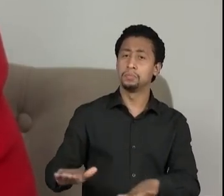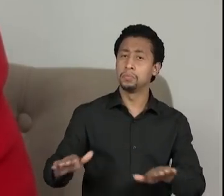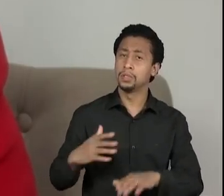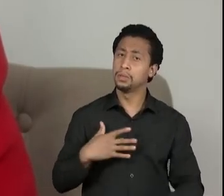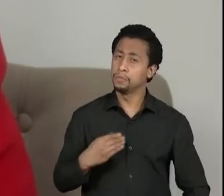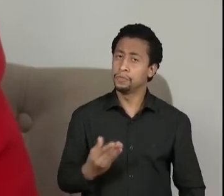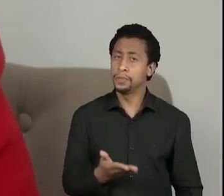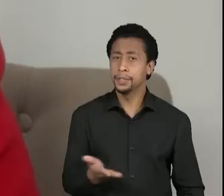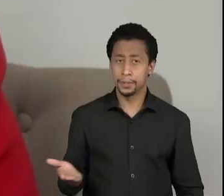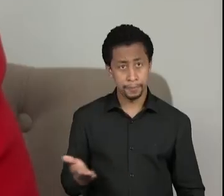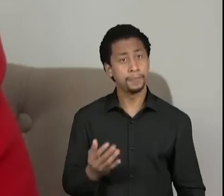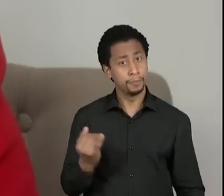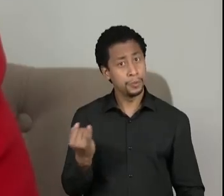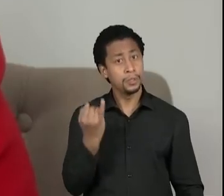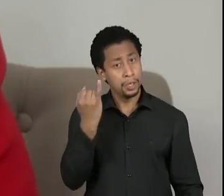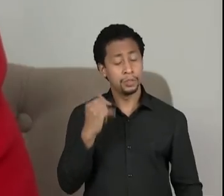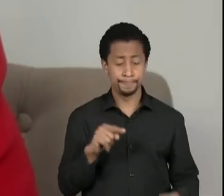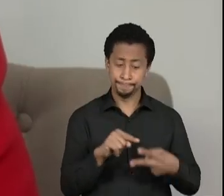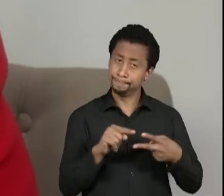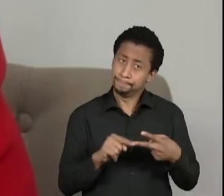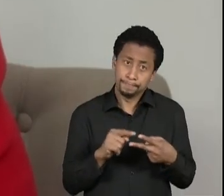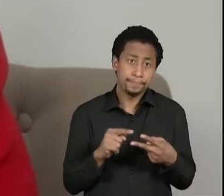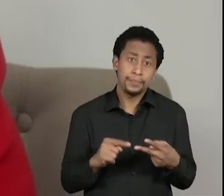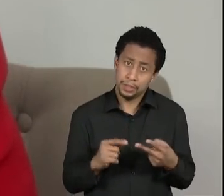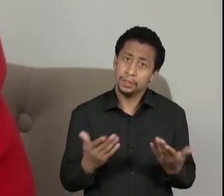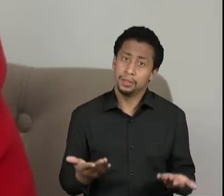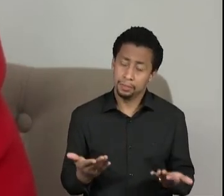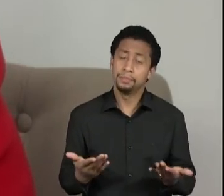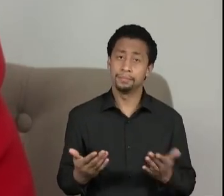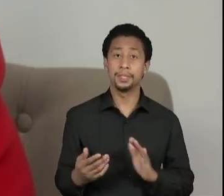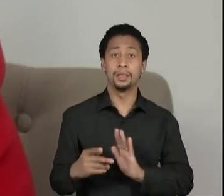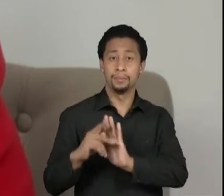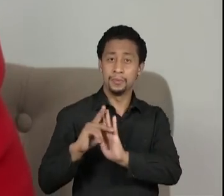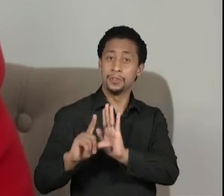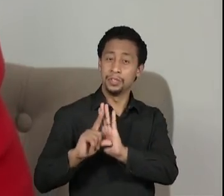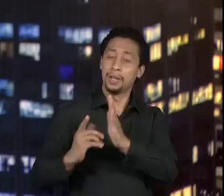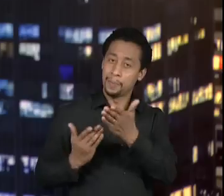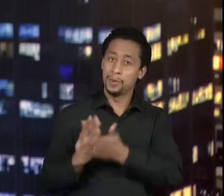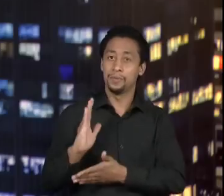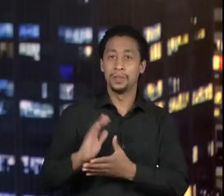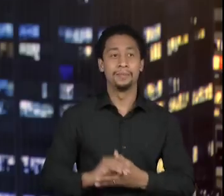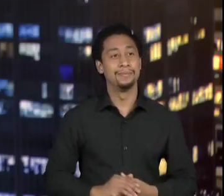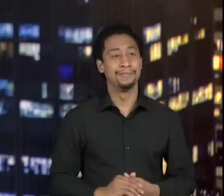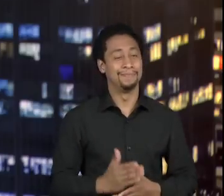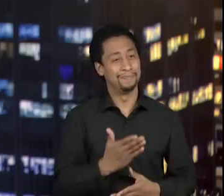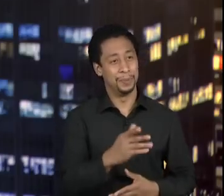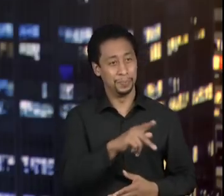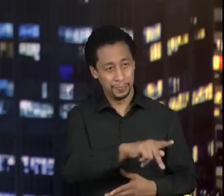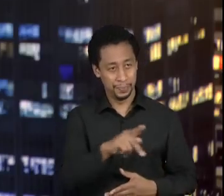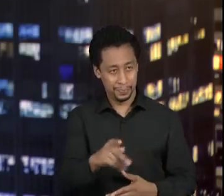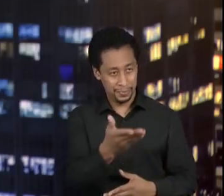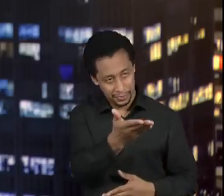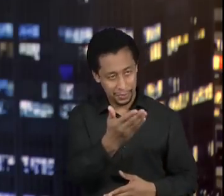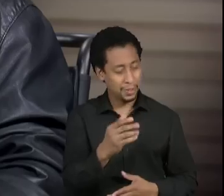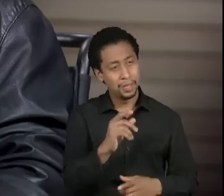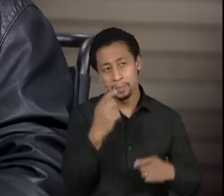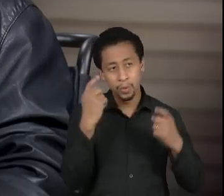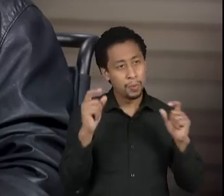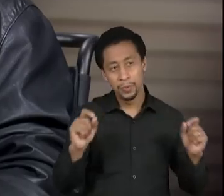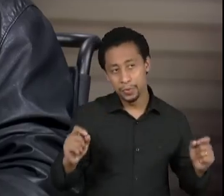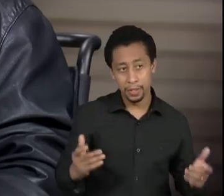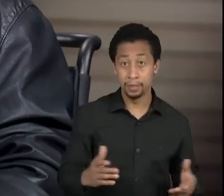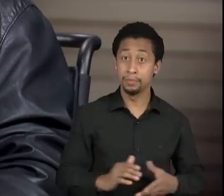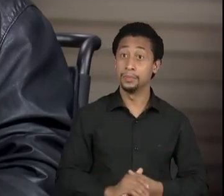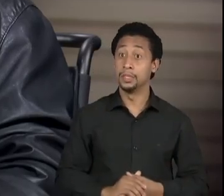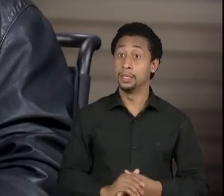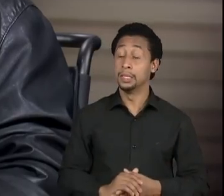levadas em conta para a aprovação do projeto. Professor, o que te preocupa? Em primeiro lugar, o